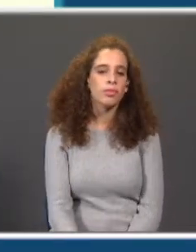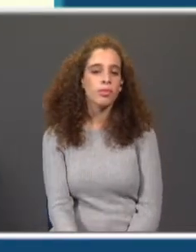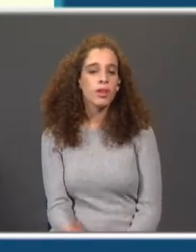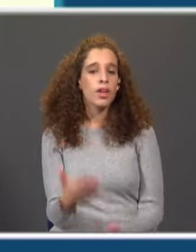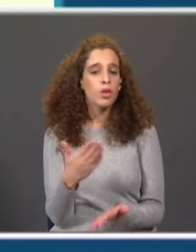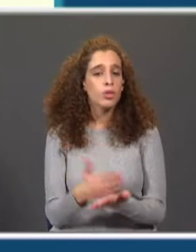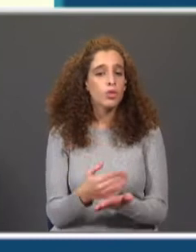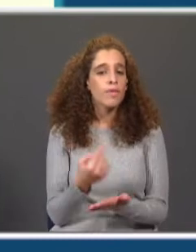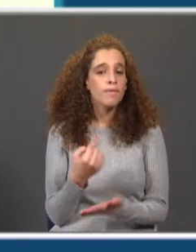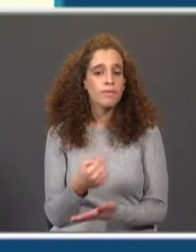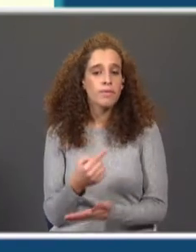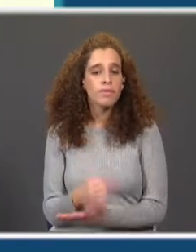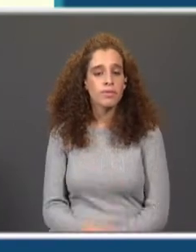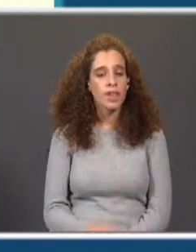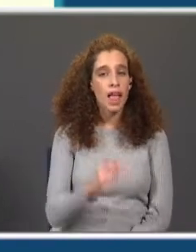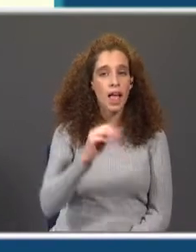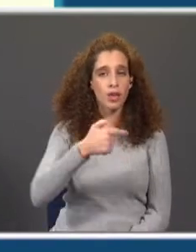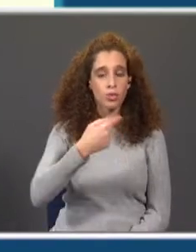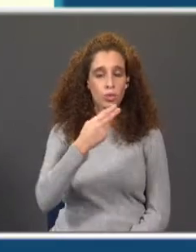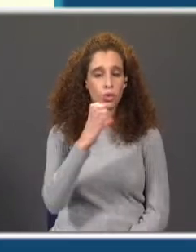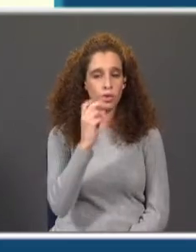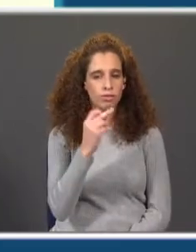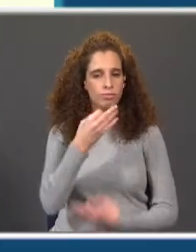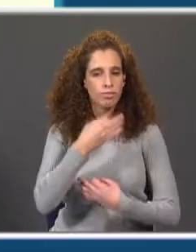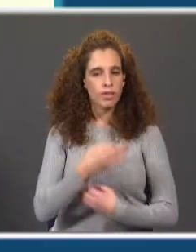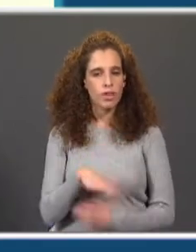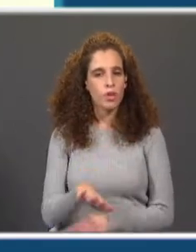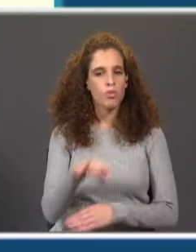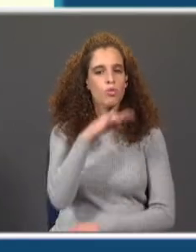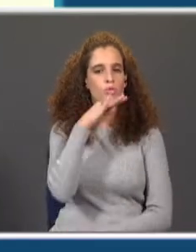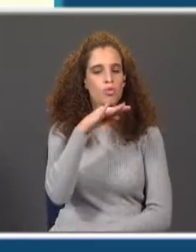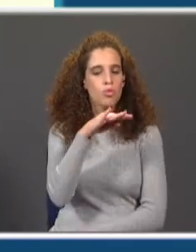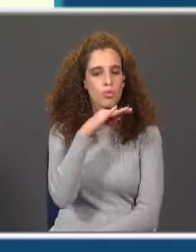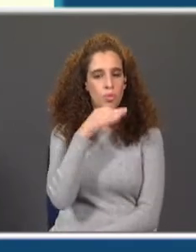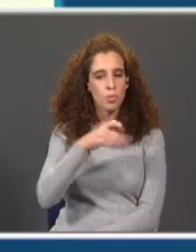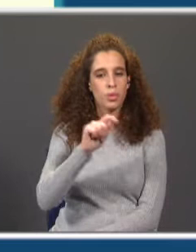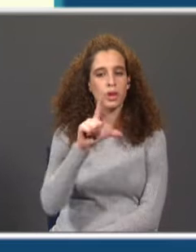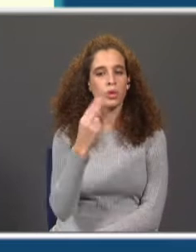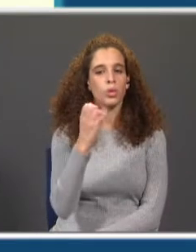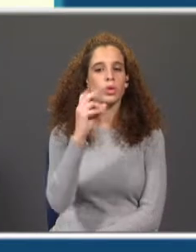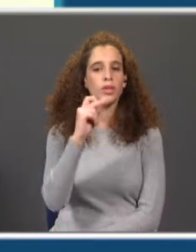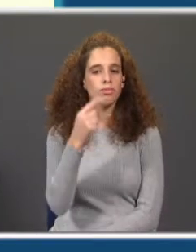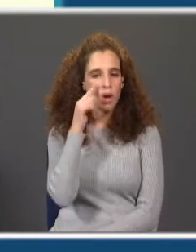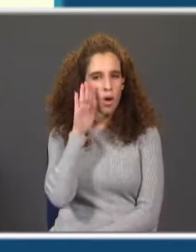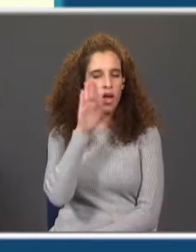Só me resta a astúcia de um cão de pelúcia enquanto o